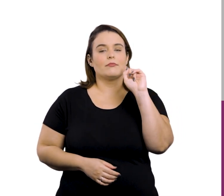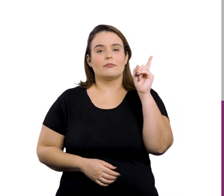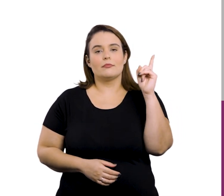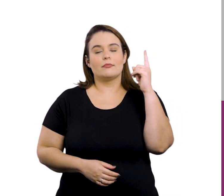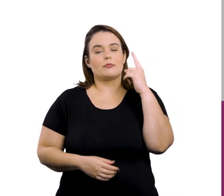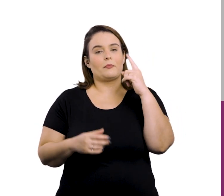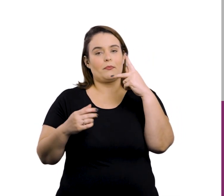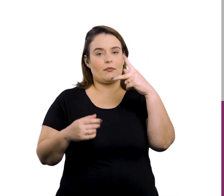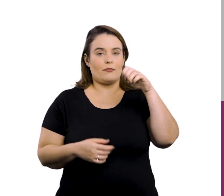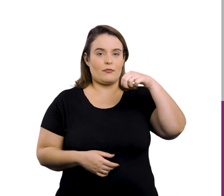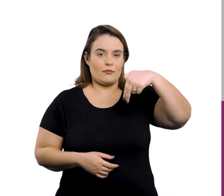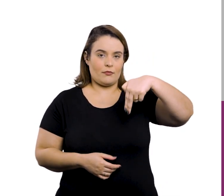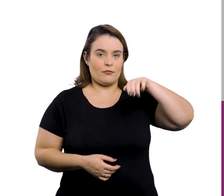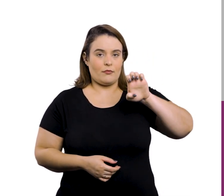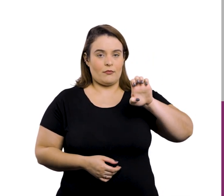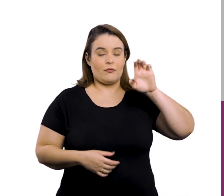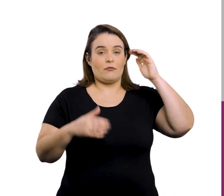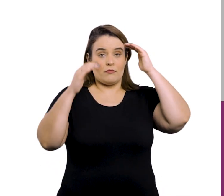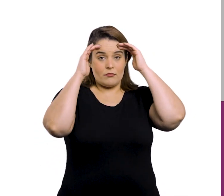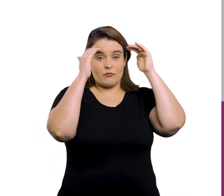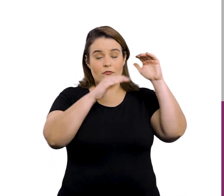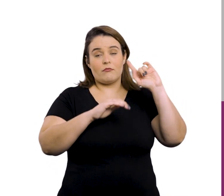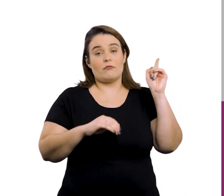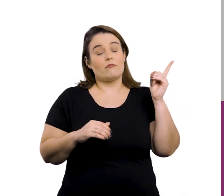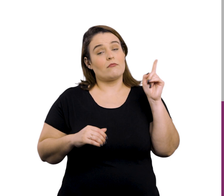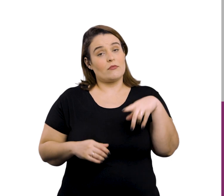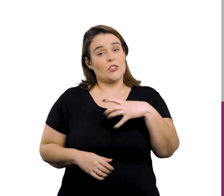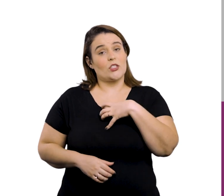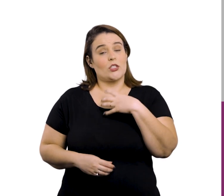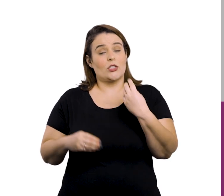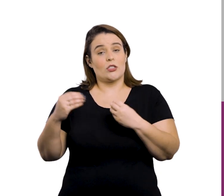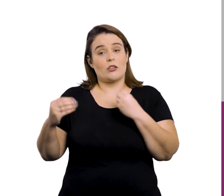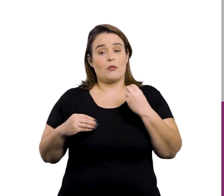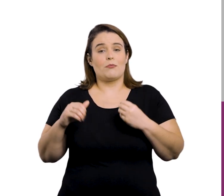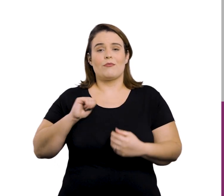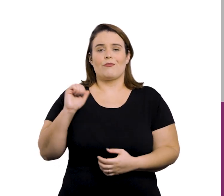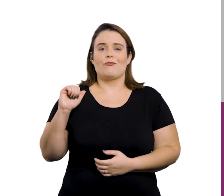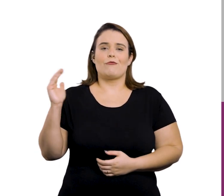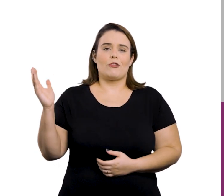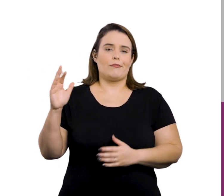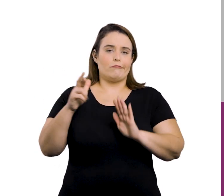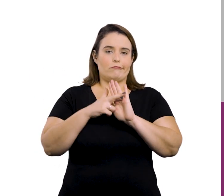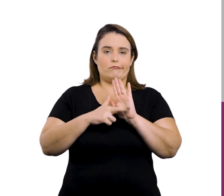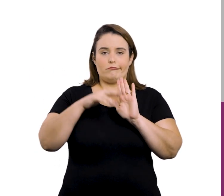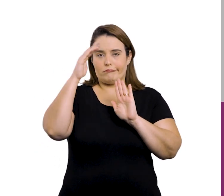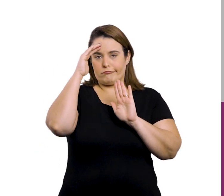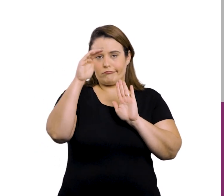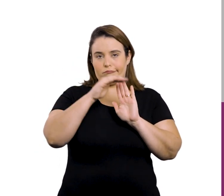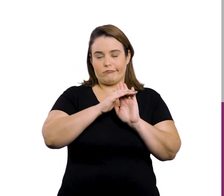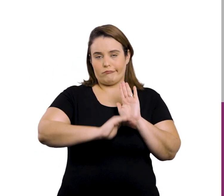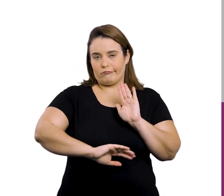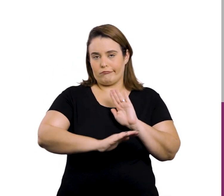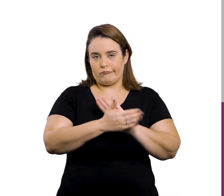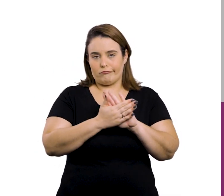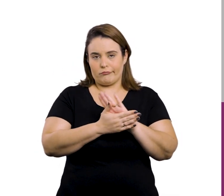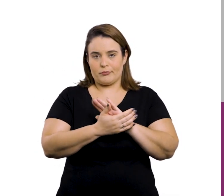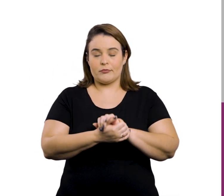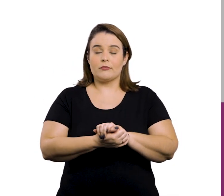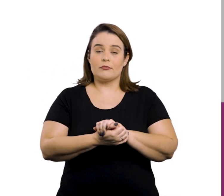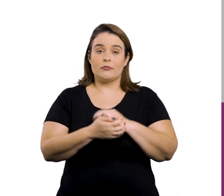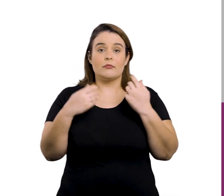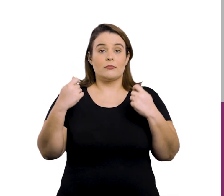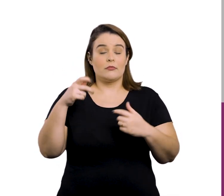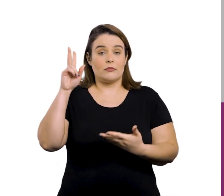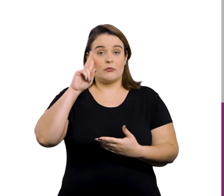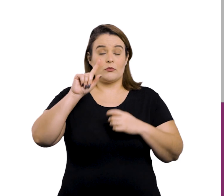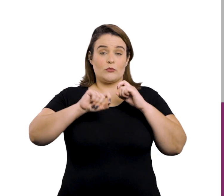gastos inviabilizou alcançarmos plenamente o PNE, e o Fundeb é uma alternativa por estar fora dos efeitos dessa